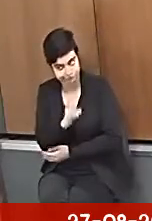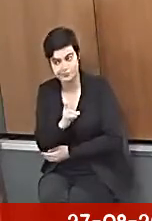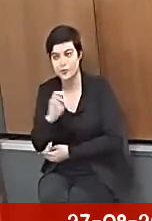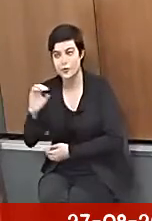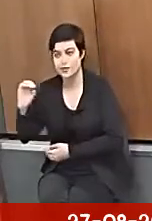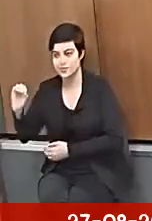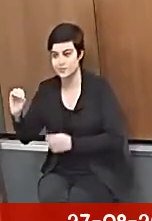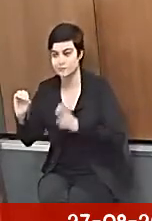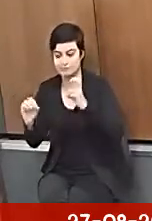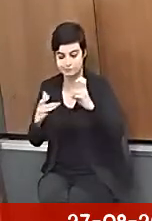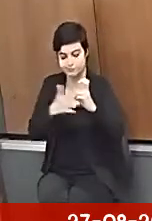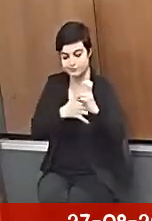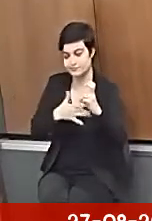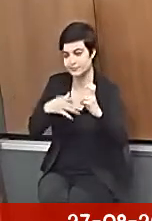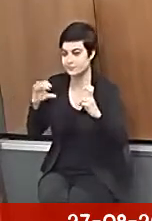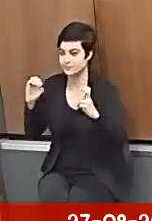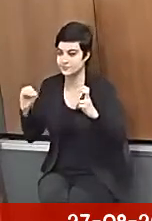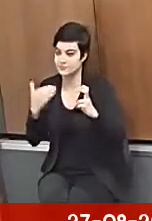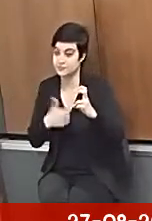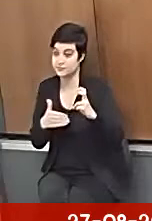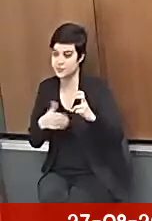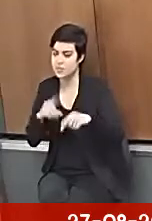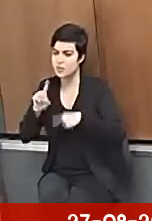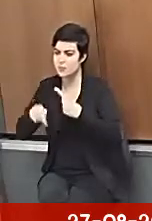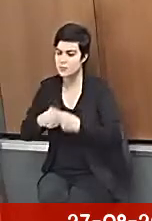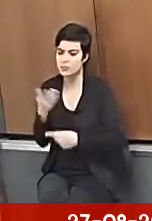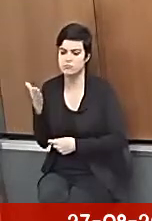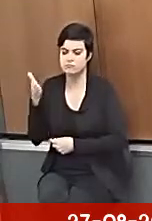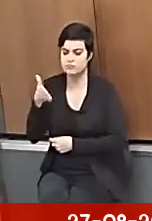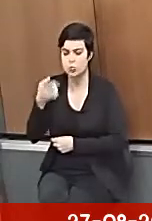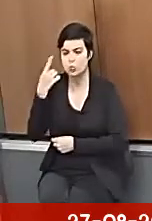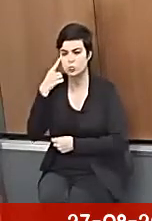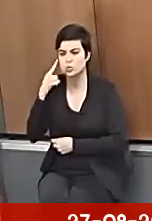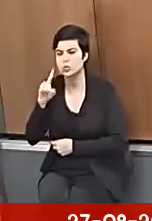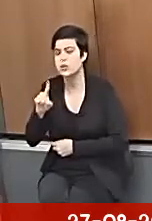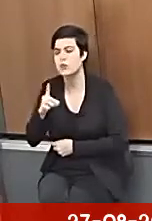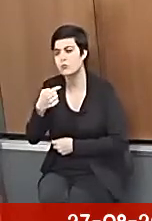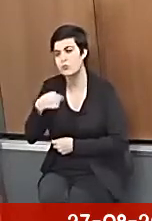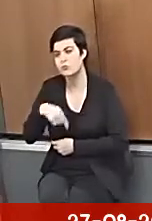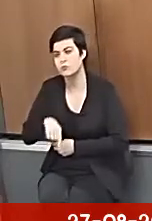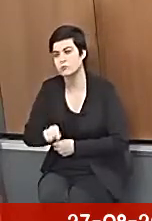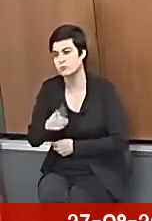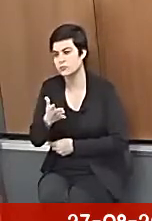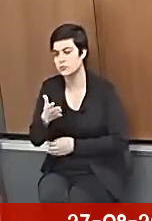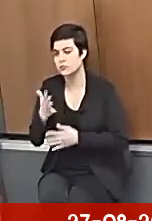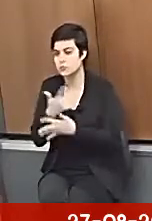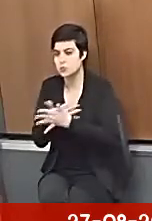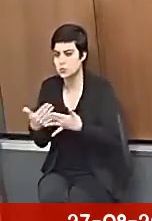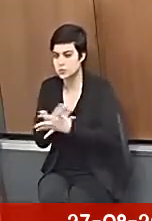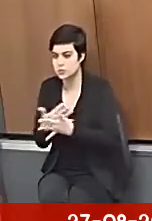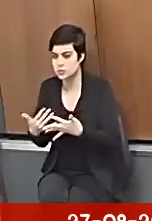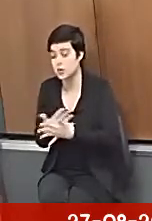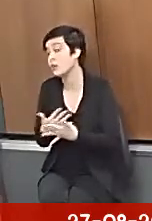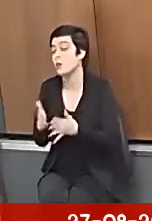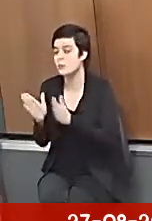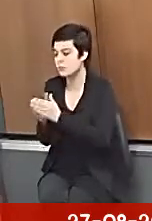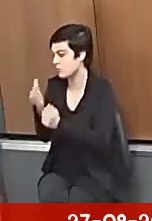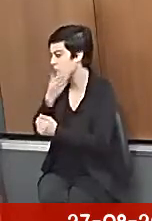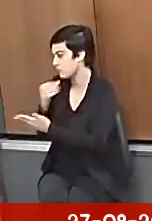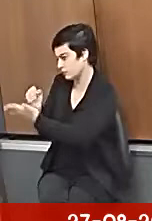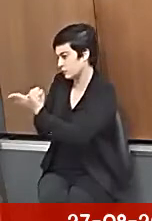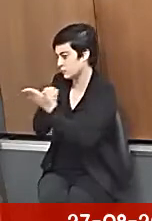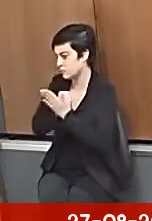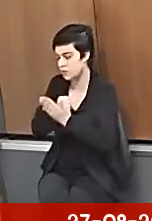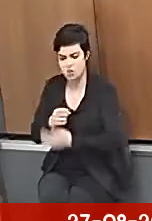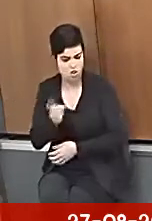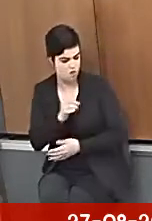aí no outro dia eu fui por cento quando eu fui pegar o ônibus não pediu o carro ajuda e fiquei por transporte como o nosso é uma vergonha cada grupo vai